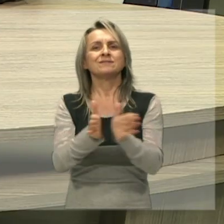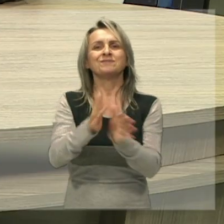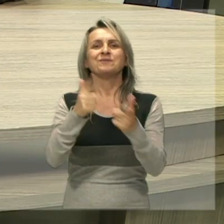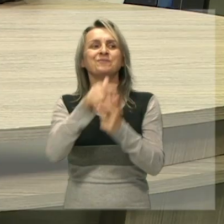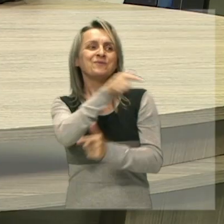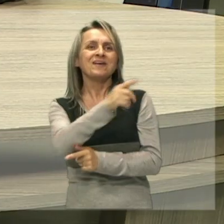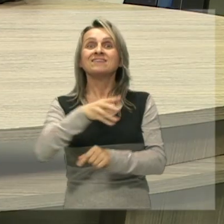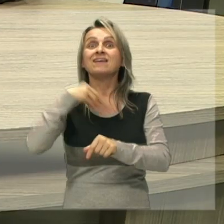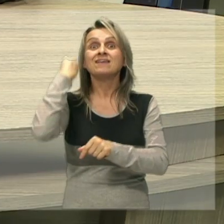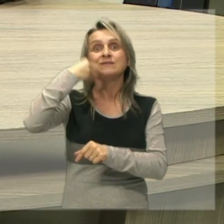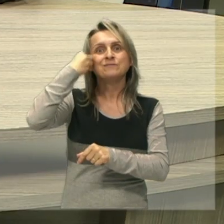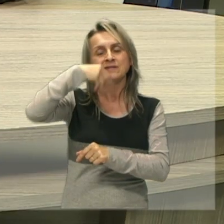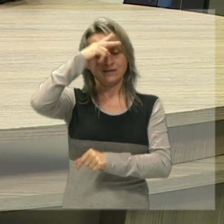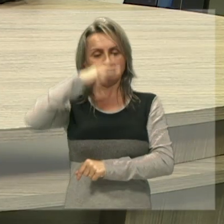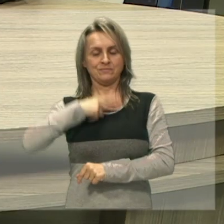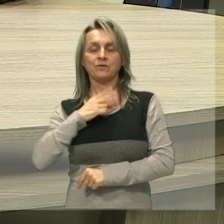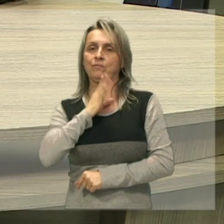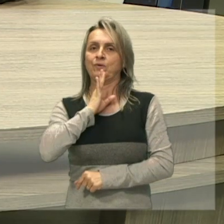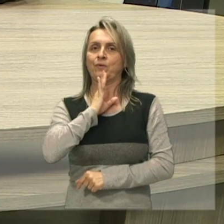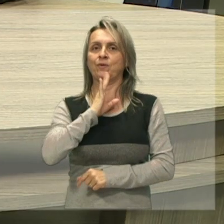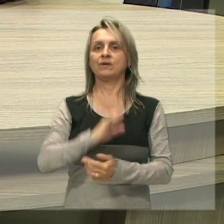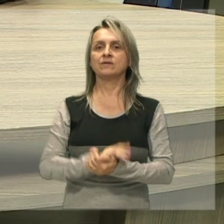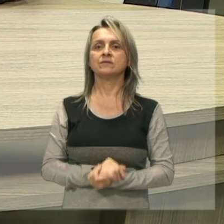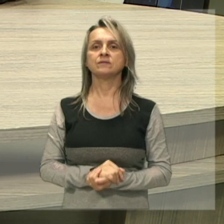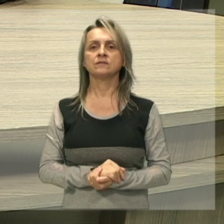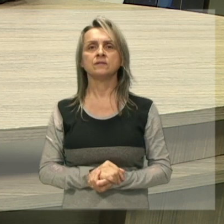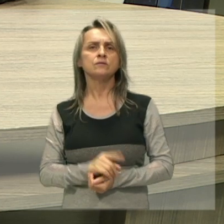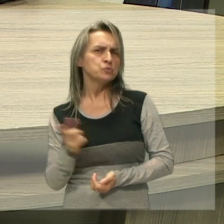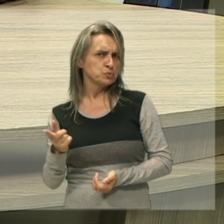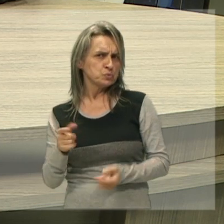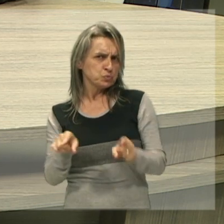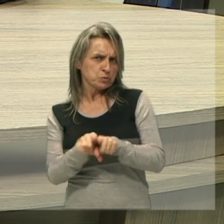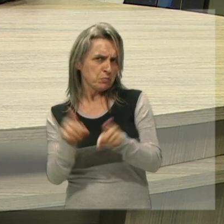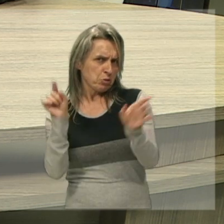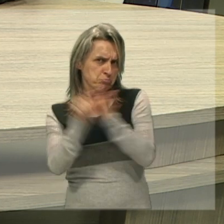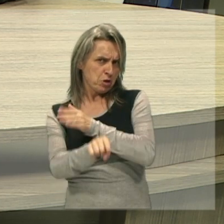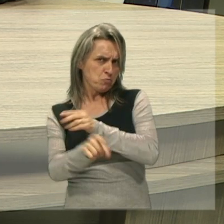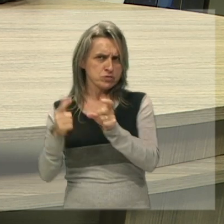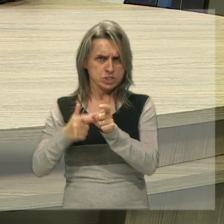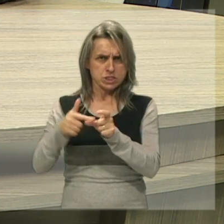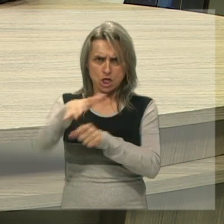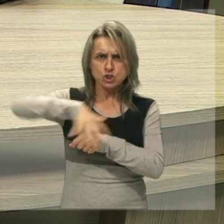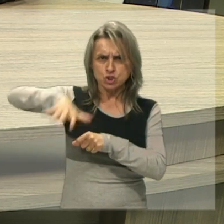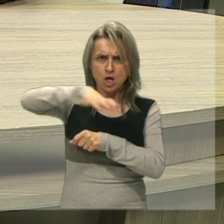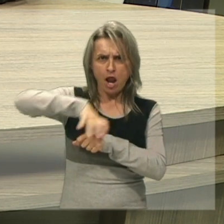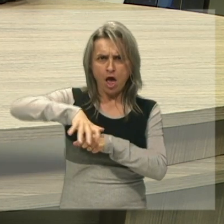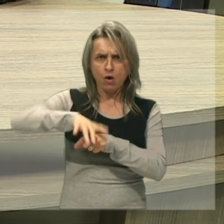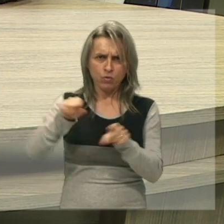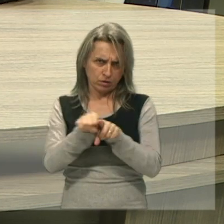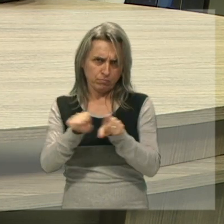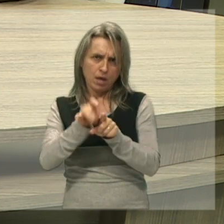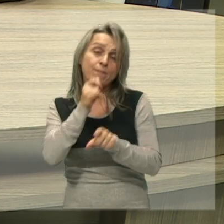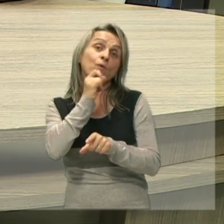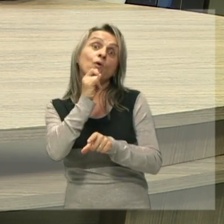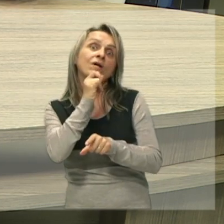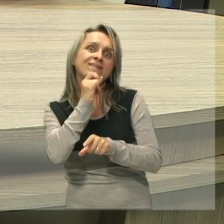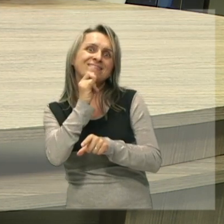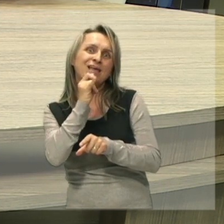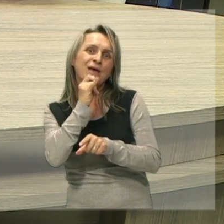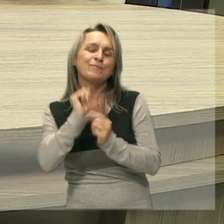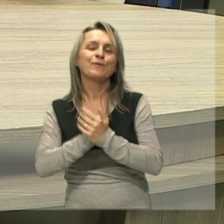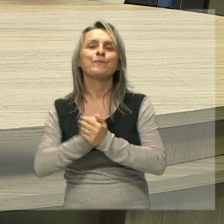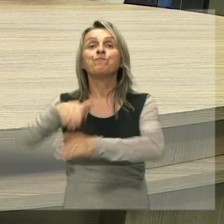isso também passa um pouco pela cidade em geral. Por exemplo, o trânsito de Itajaí está mudando, todo